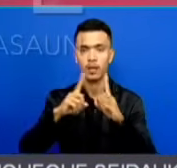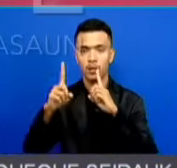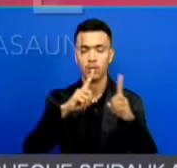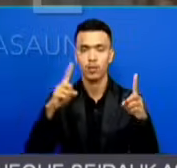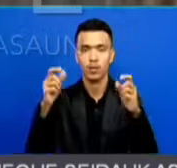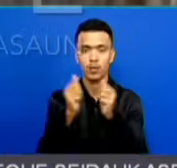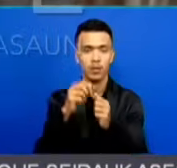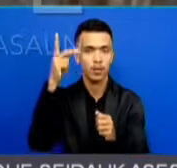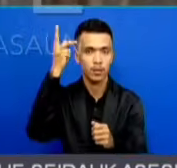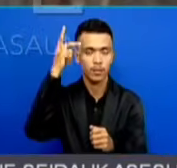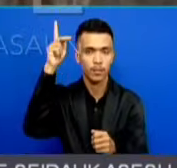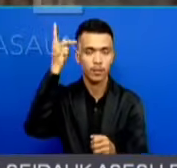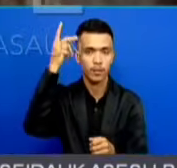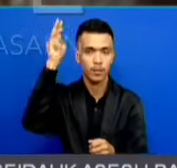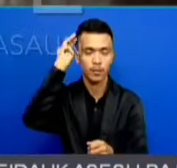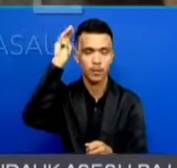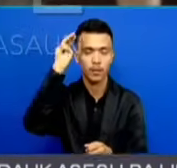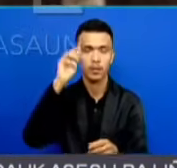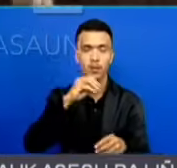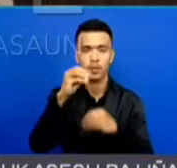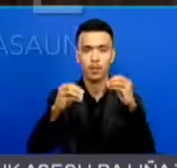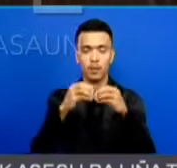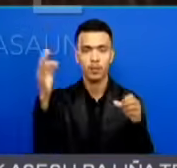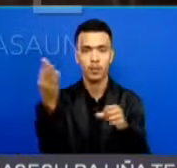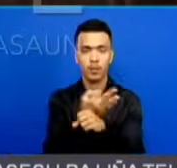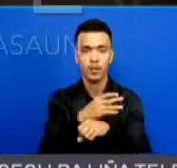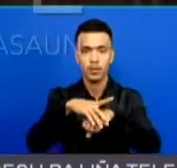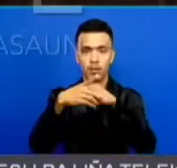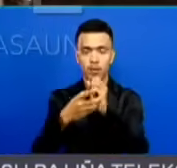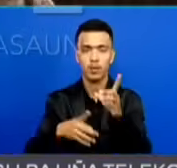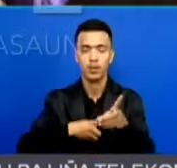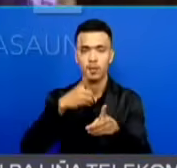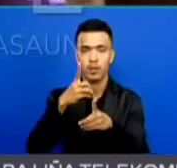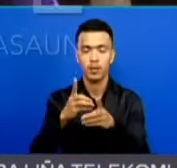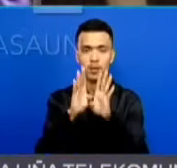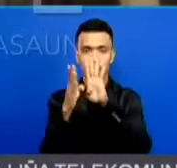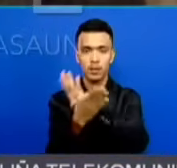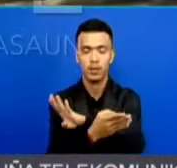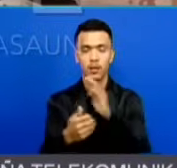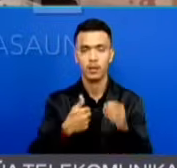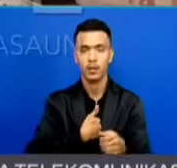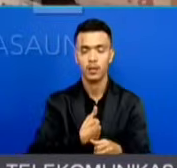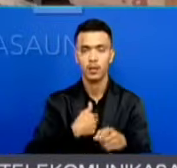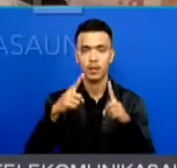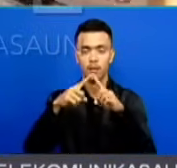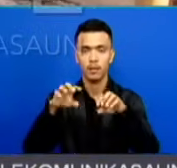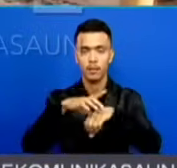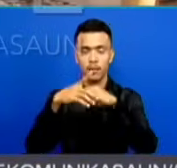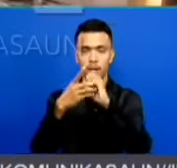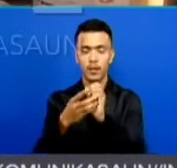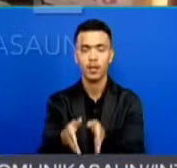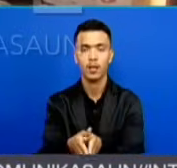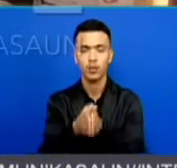sefi governo kona ba documento propriedade no direito cidadão sira sai na imbarai. Sira mai tanda lida ao se